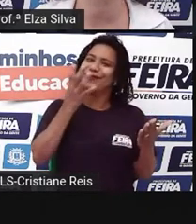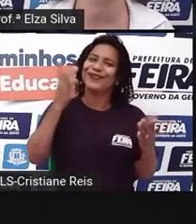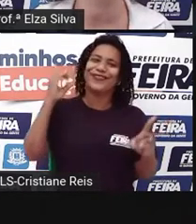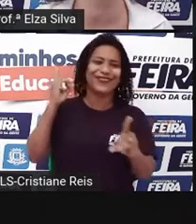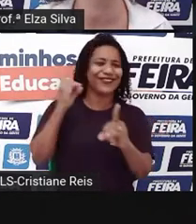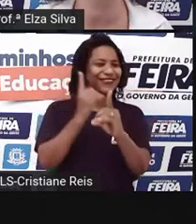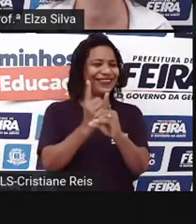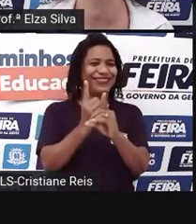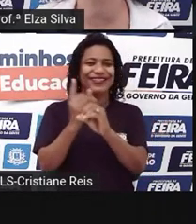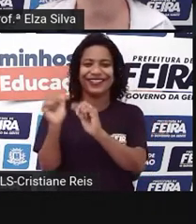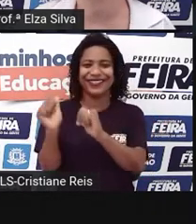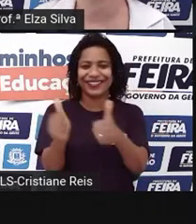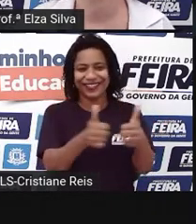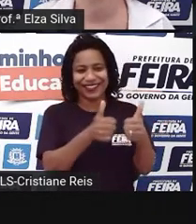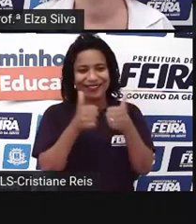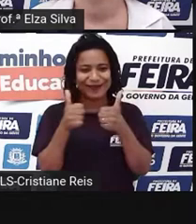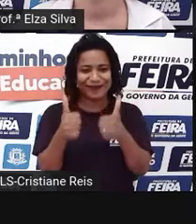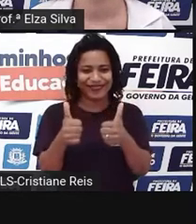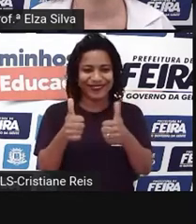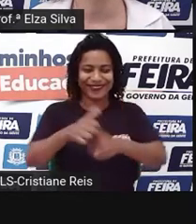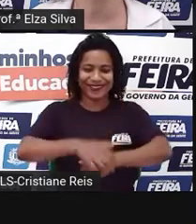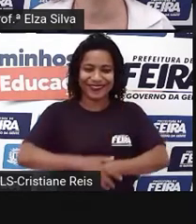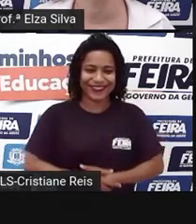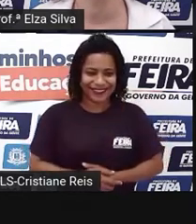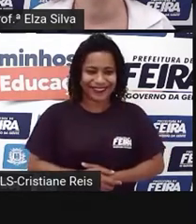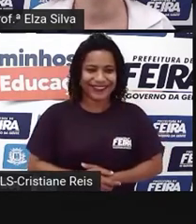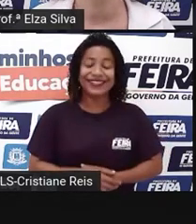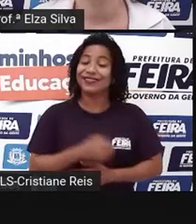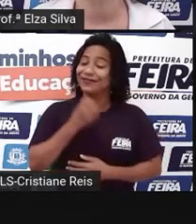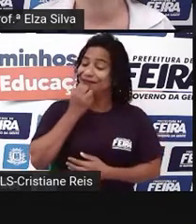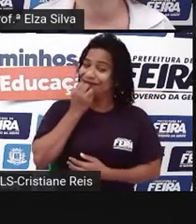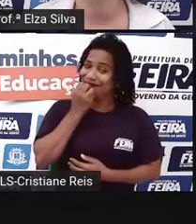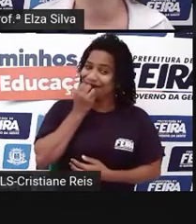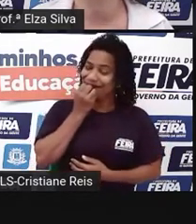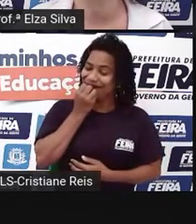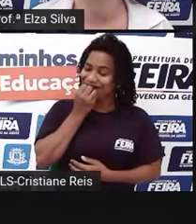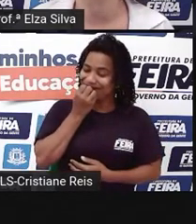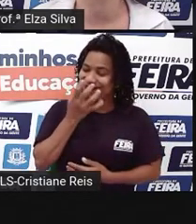vocês estejam muito bem. Bem-vindos à